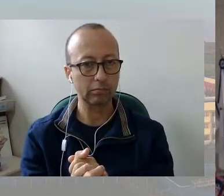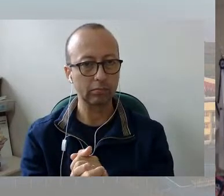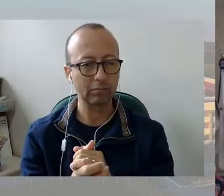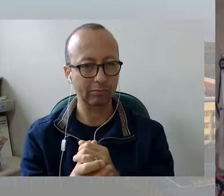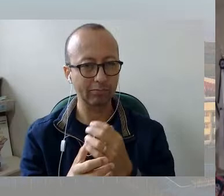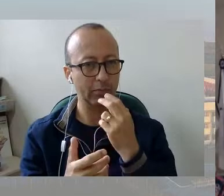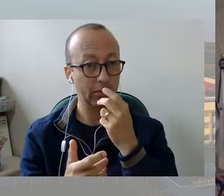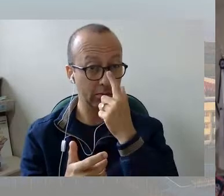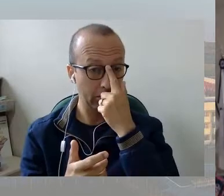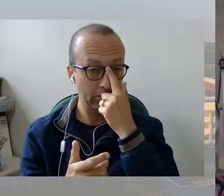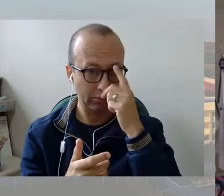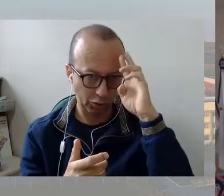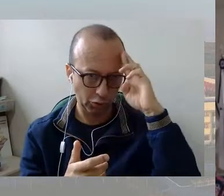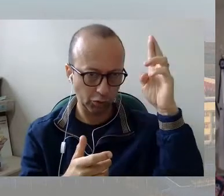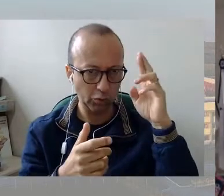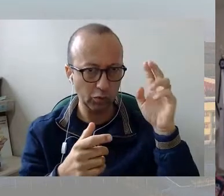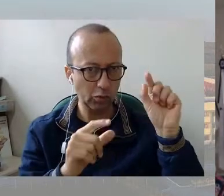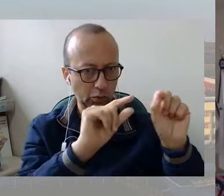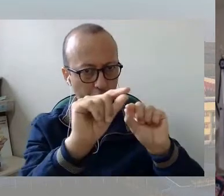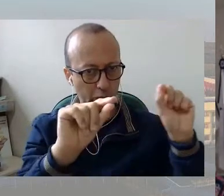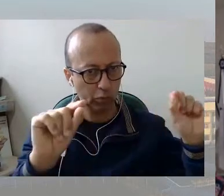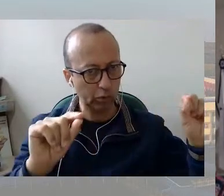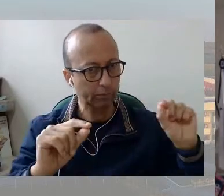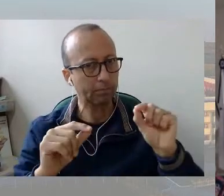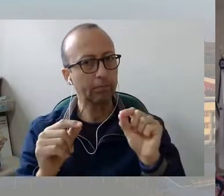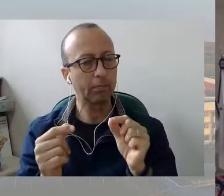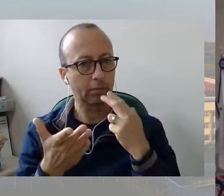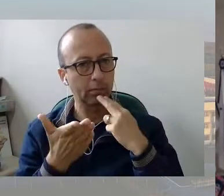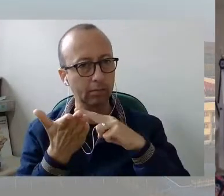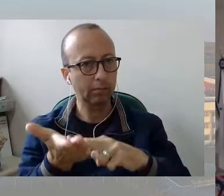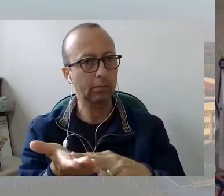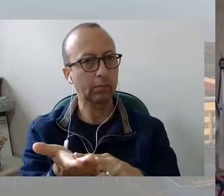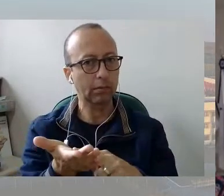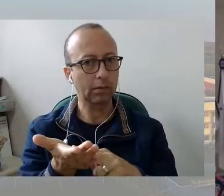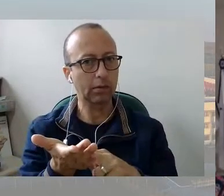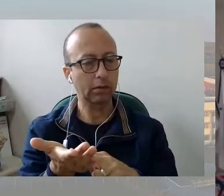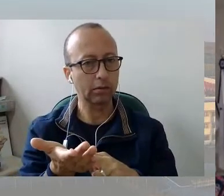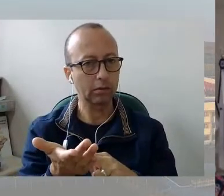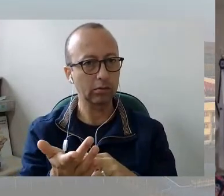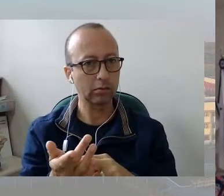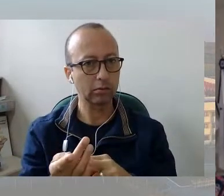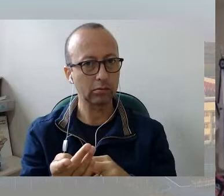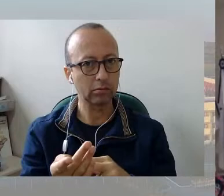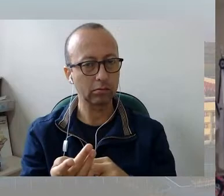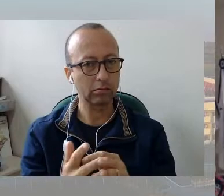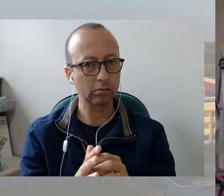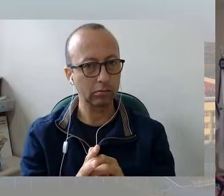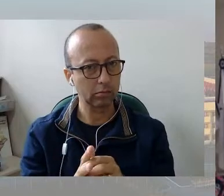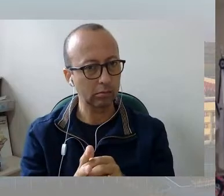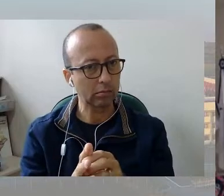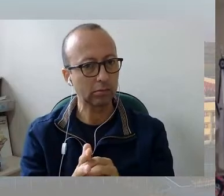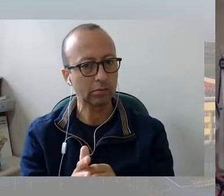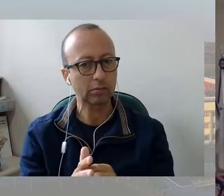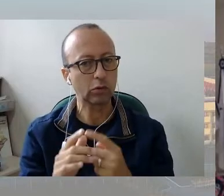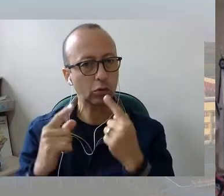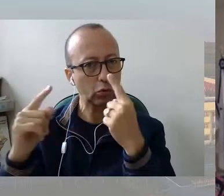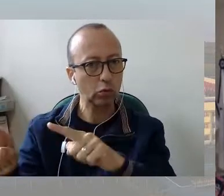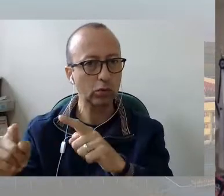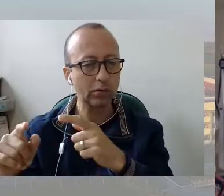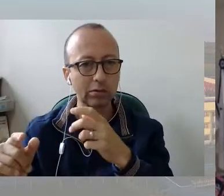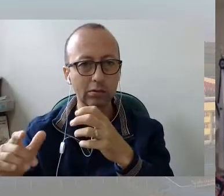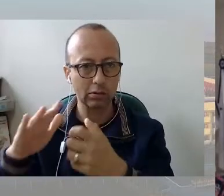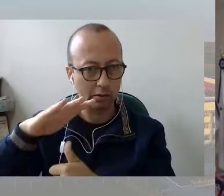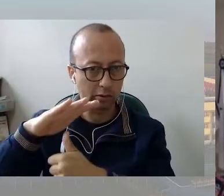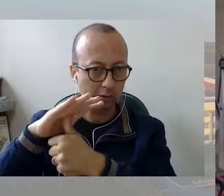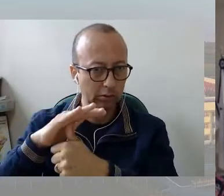de diretores, no que tange a contestação aos atos hostis contra o reitor e a docente negra, esses ocorreram pós-tentativa